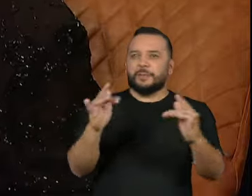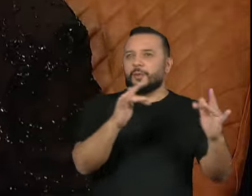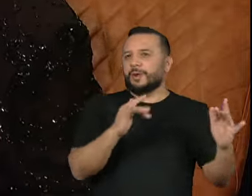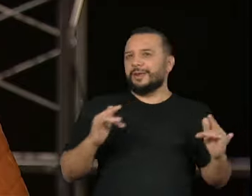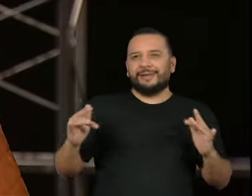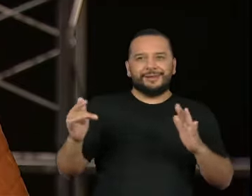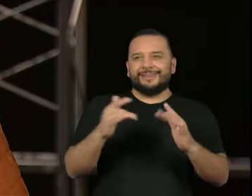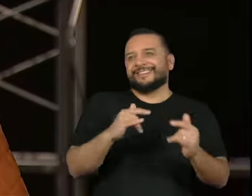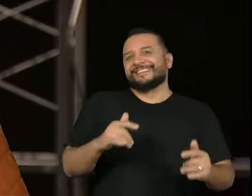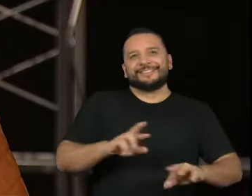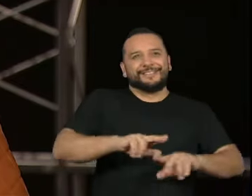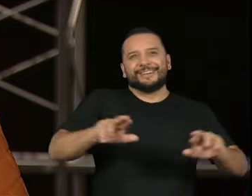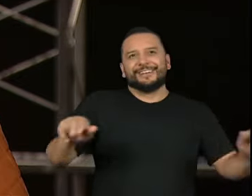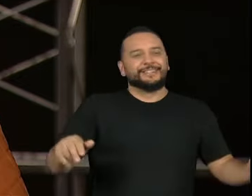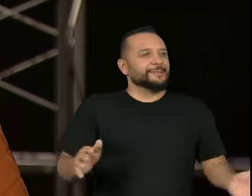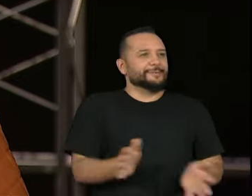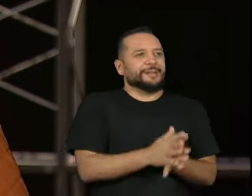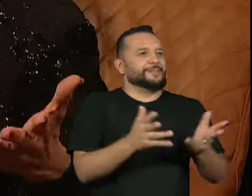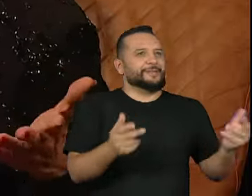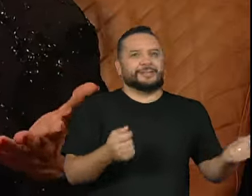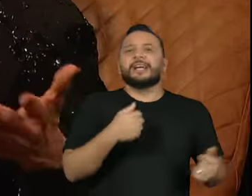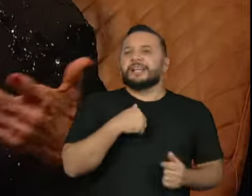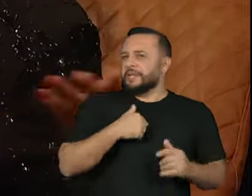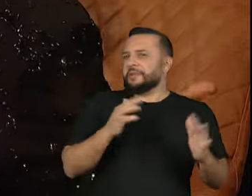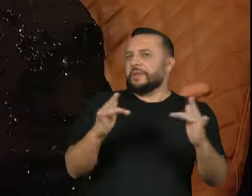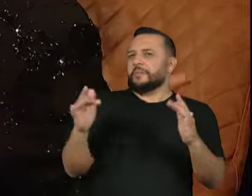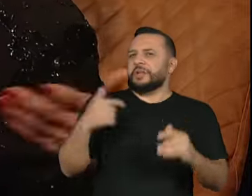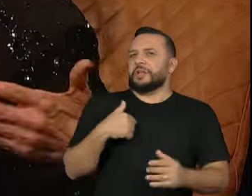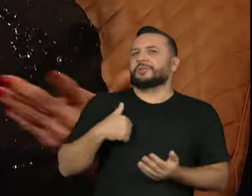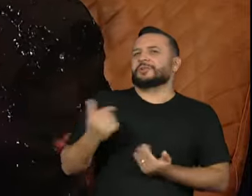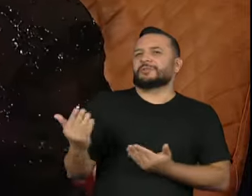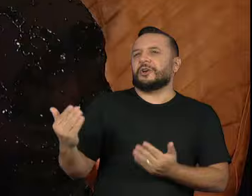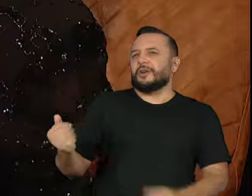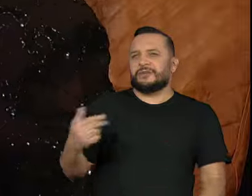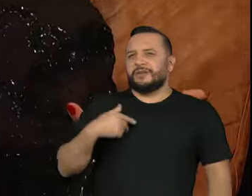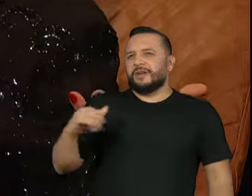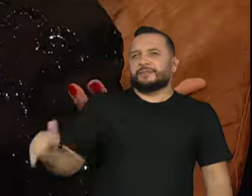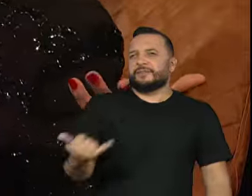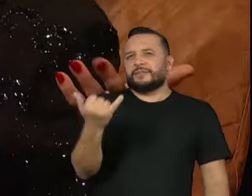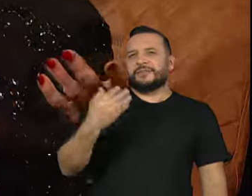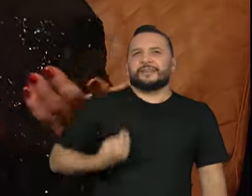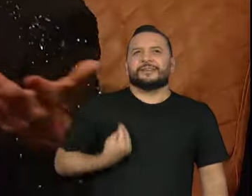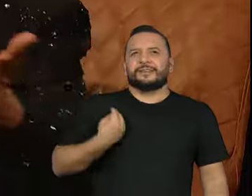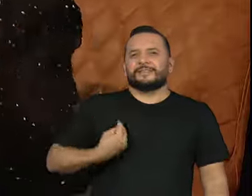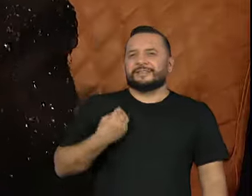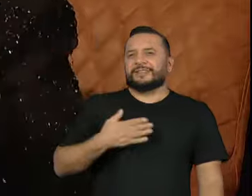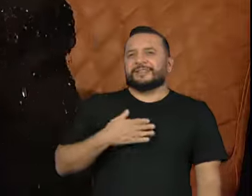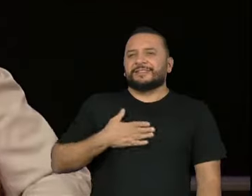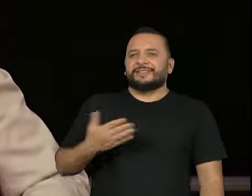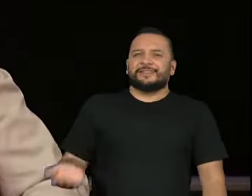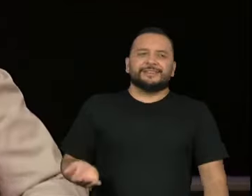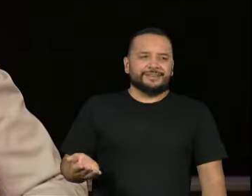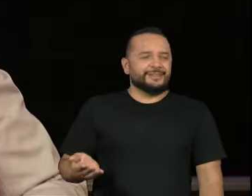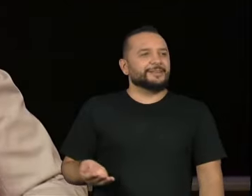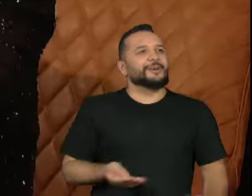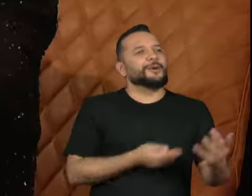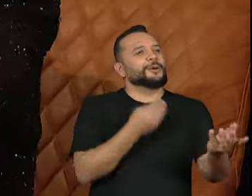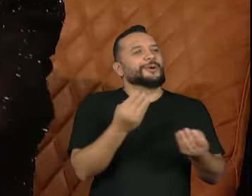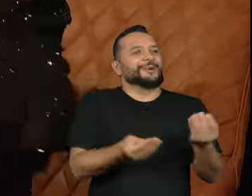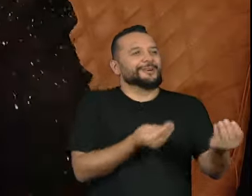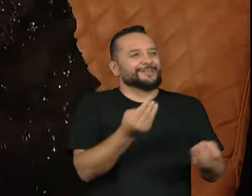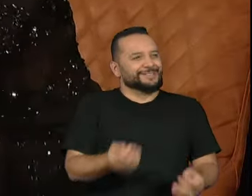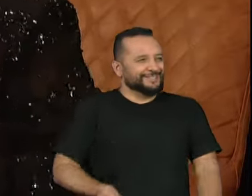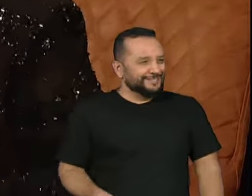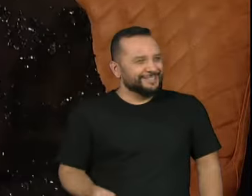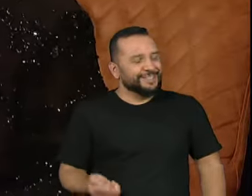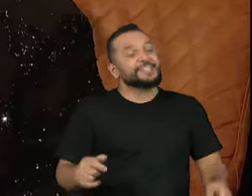Eu namorei muito. Eu sempre achava, olha, sou jovem, né? Eu tenho que aproveitar a minha vida, Mas né? como é que foi essa história? Olha, eu